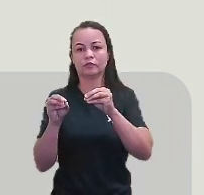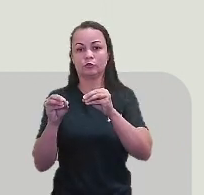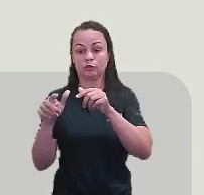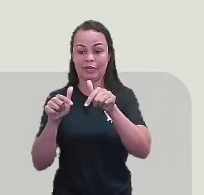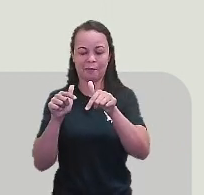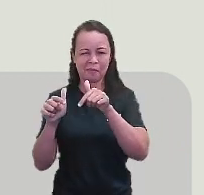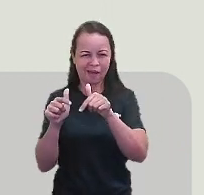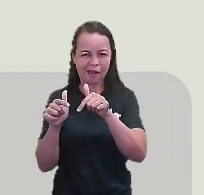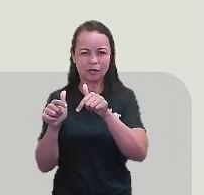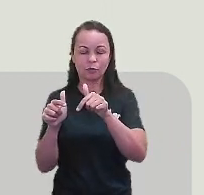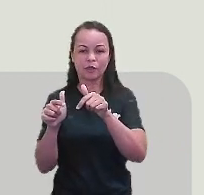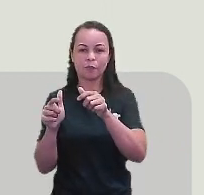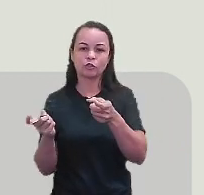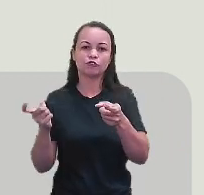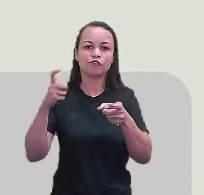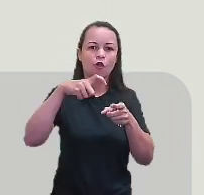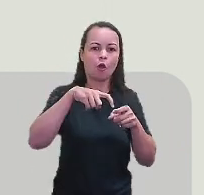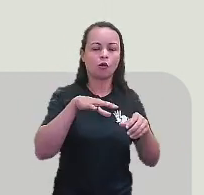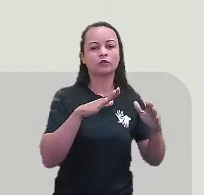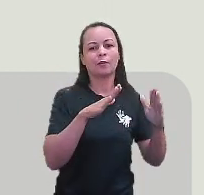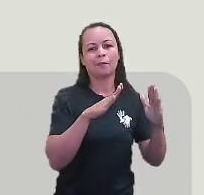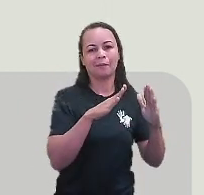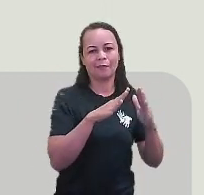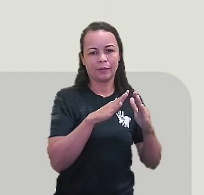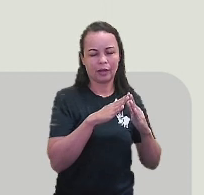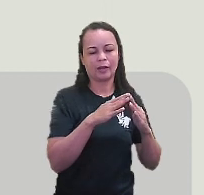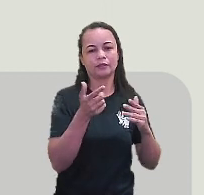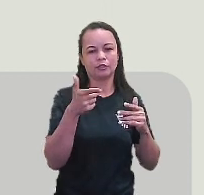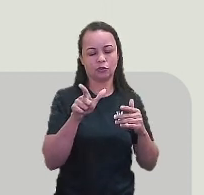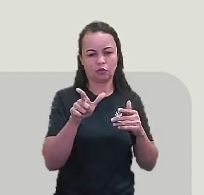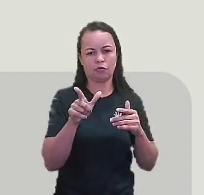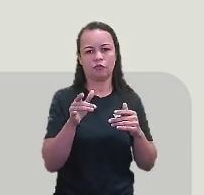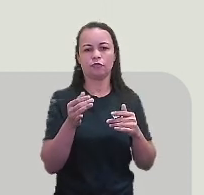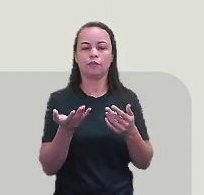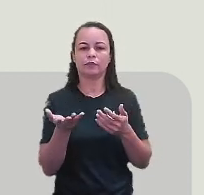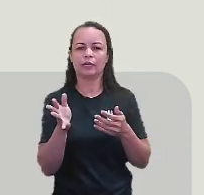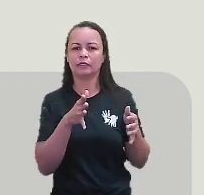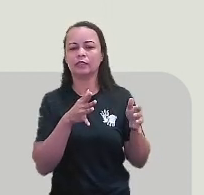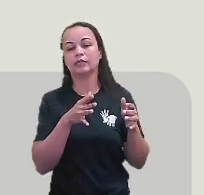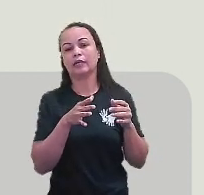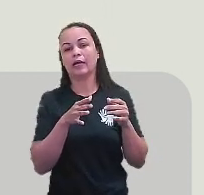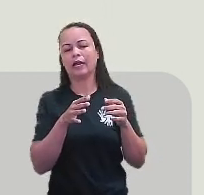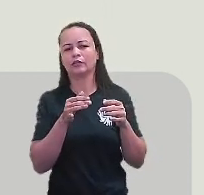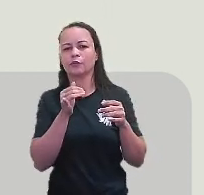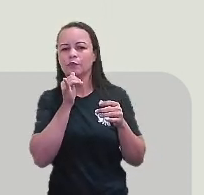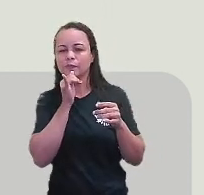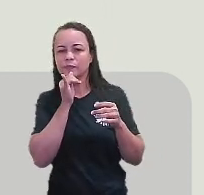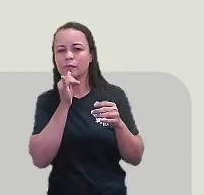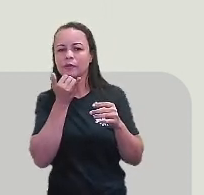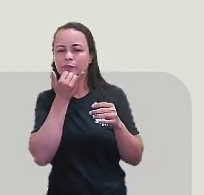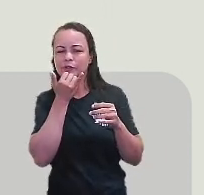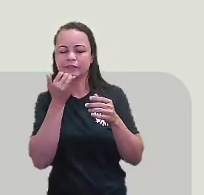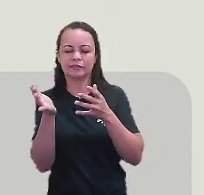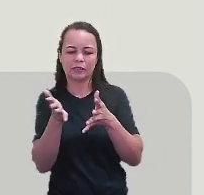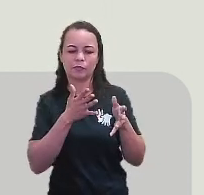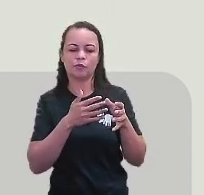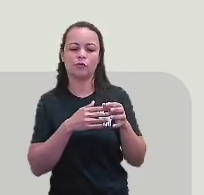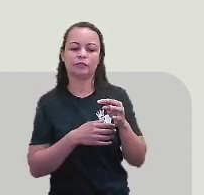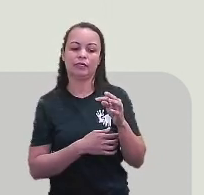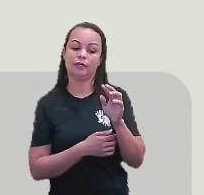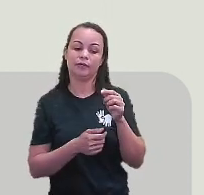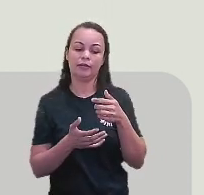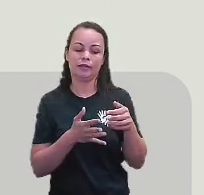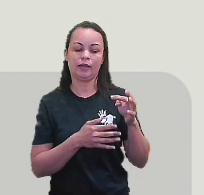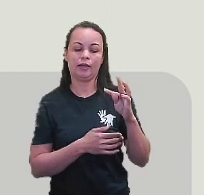casas quando o trabalho é finalizado. Desculpe, eu dei esse exemplo na migração seccional, mas seria na transhumânia, porque aqui